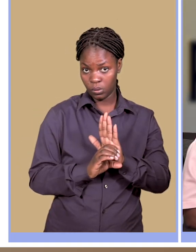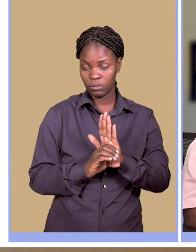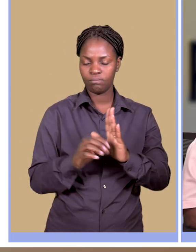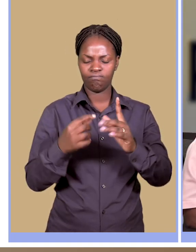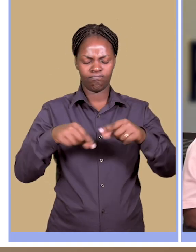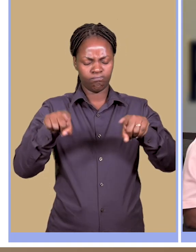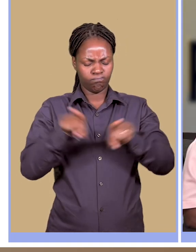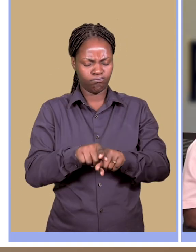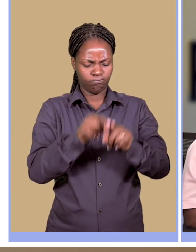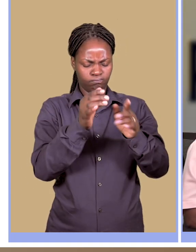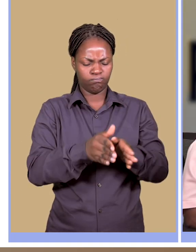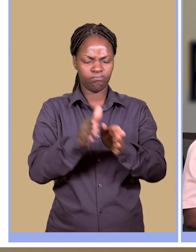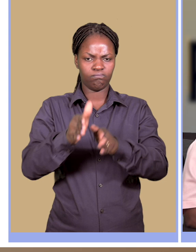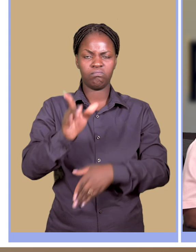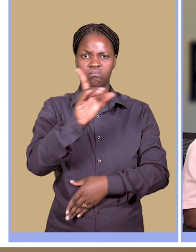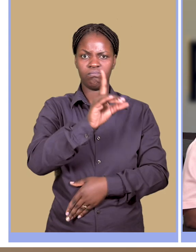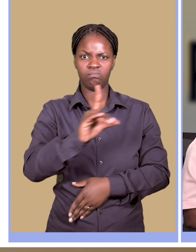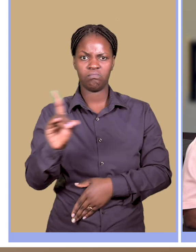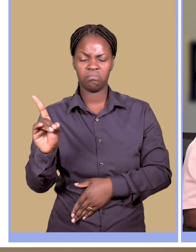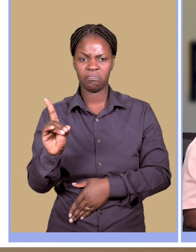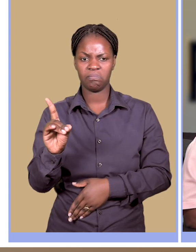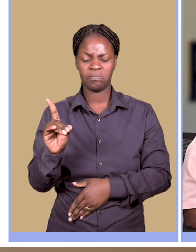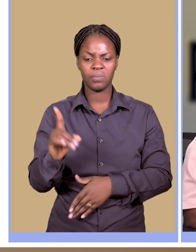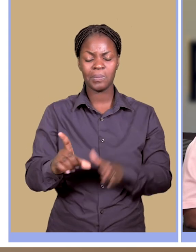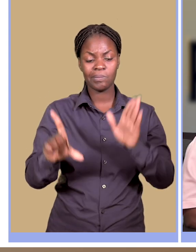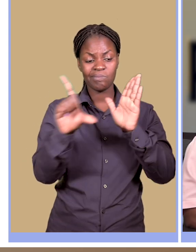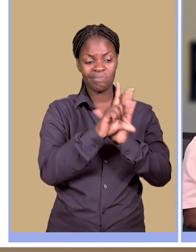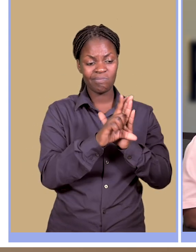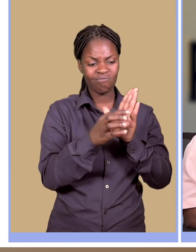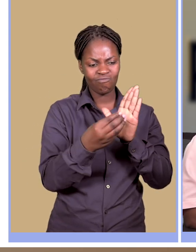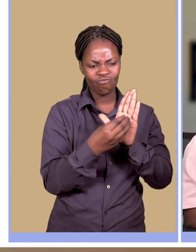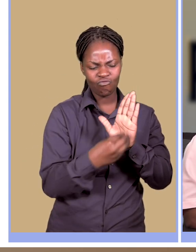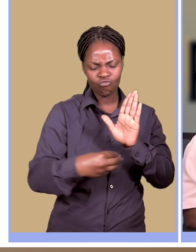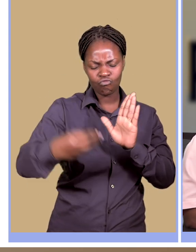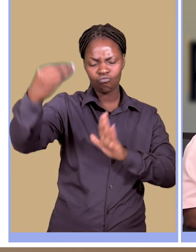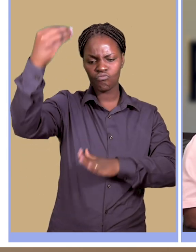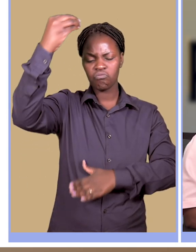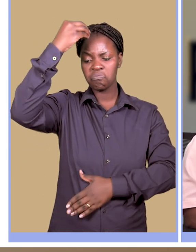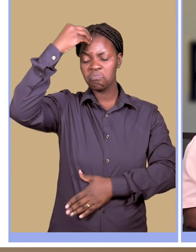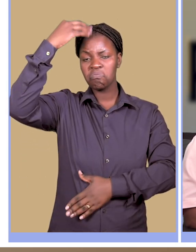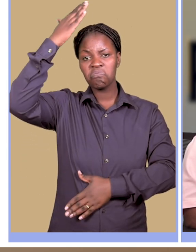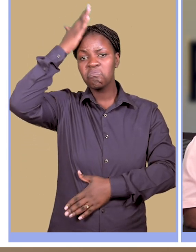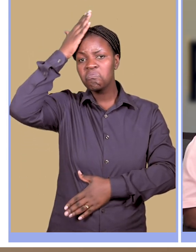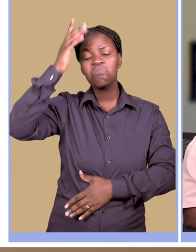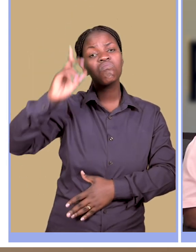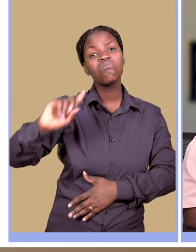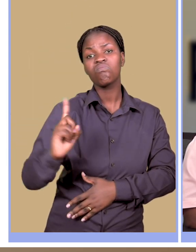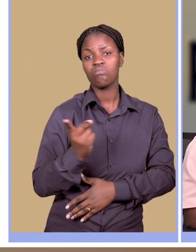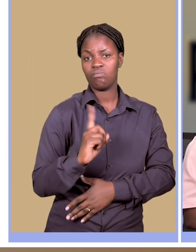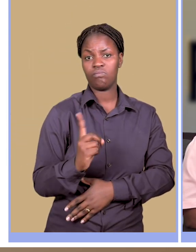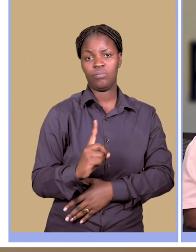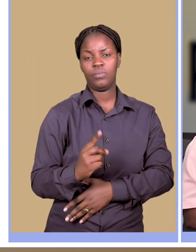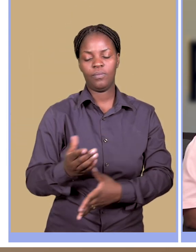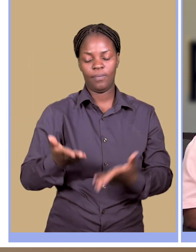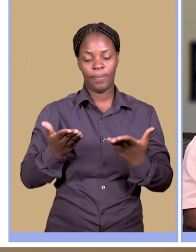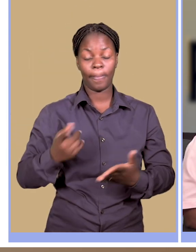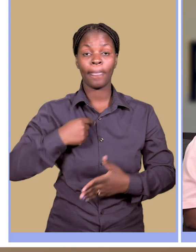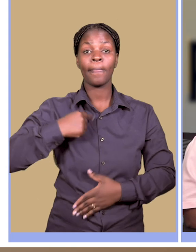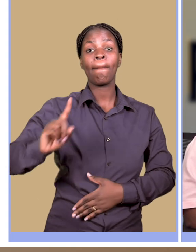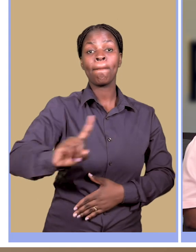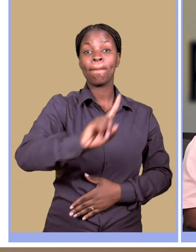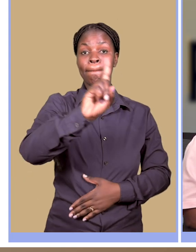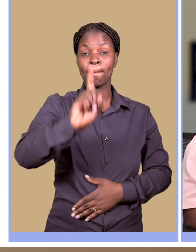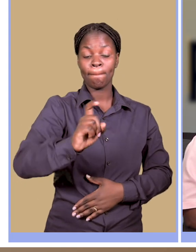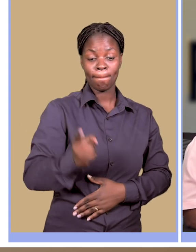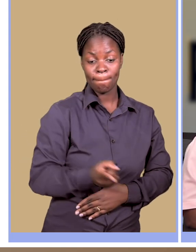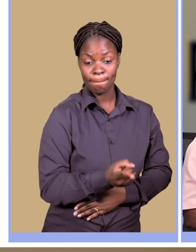deficiência não se apropriam dessas normas ou dessas leis. Se isso não acontecer, como é que estas